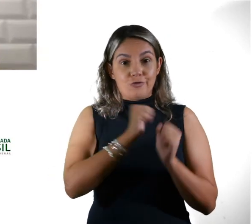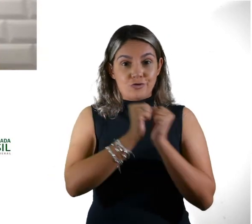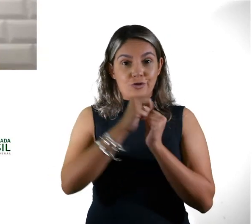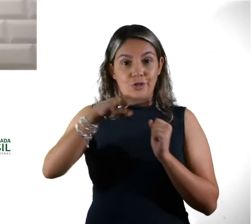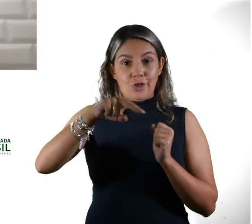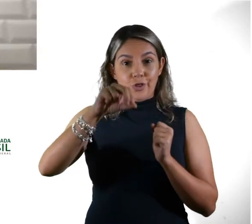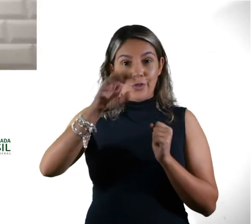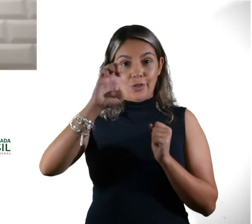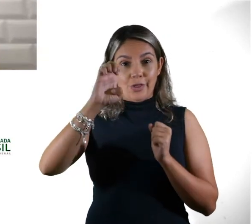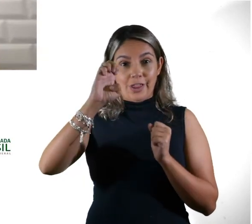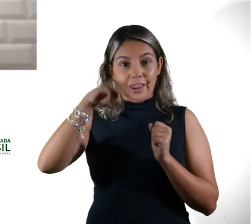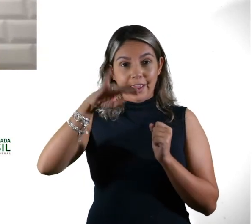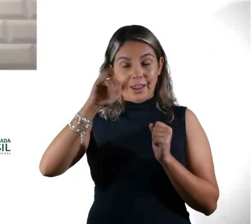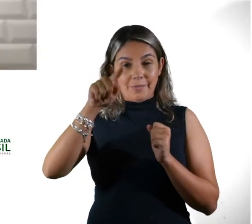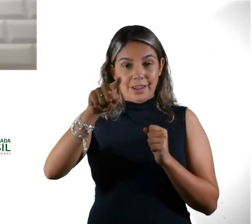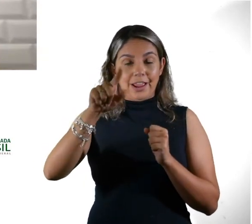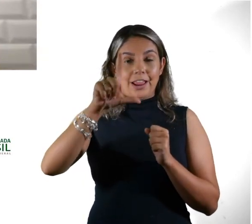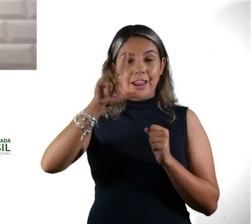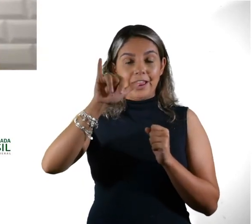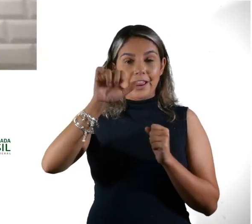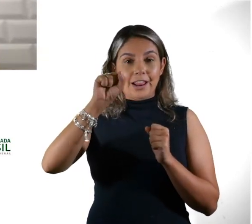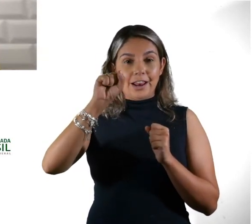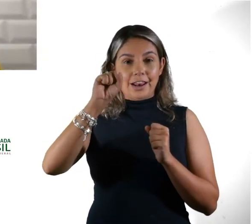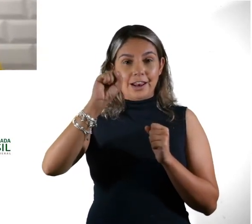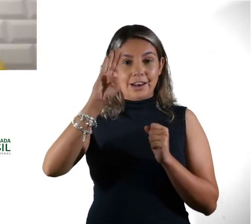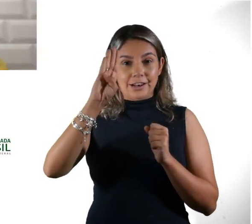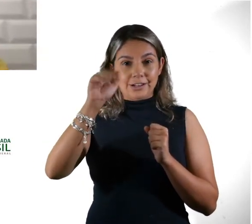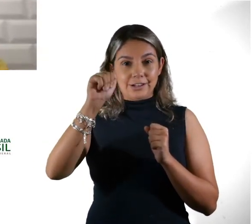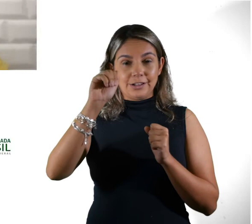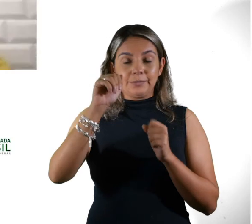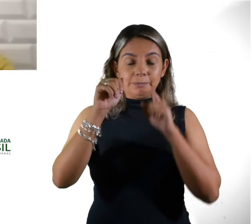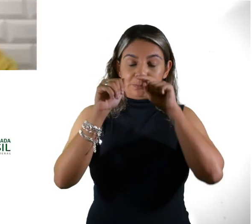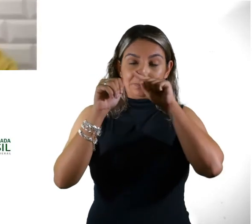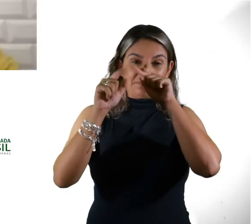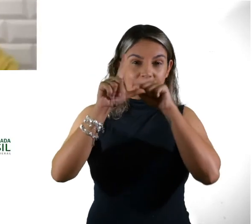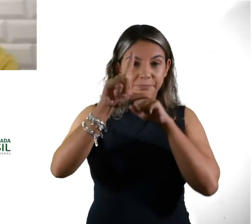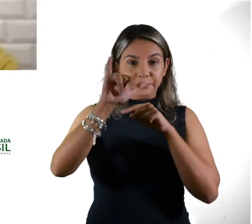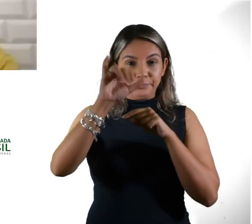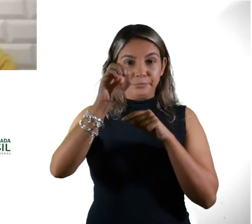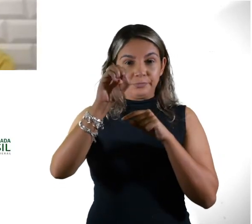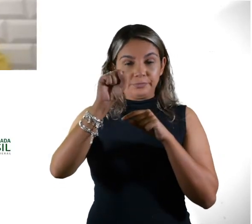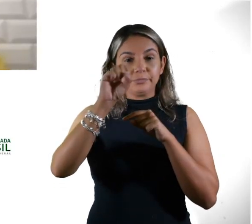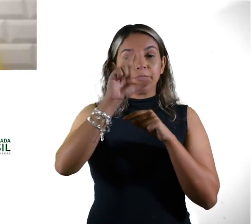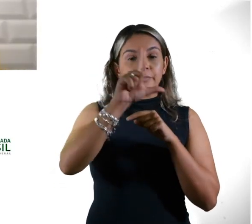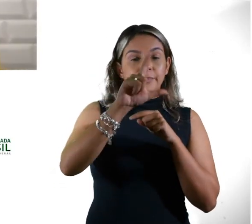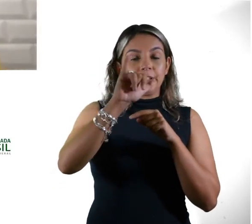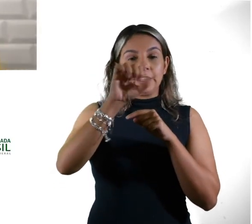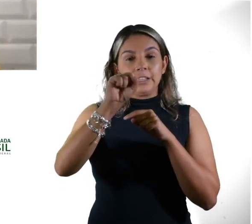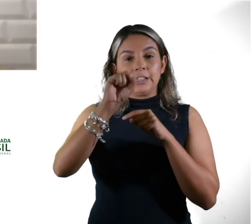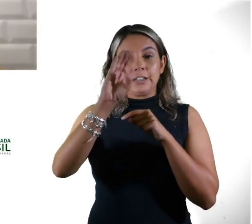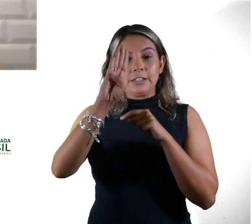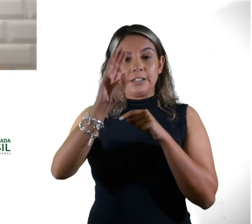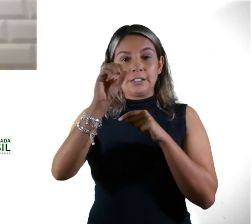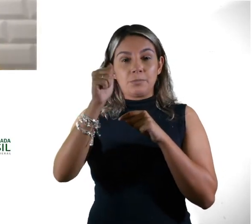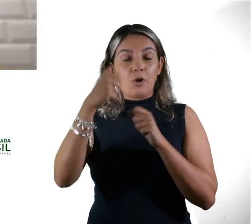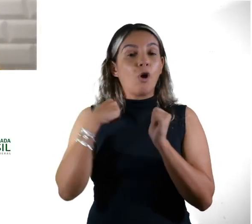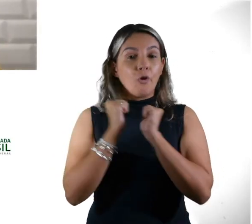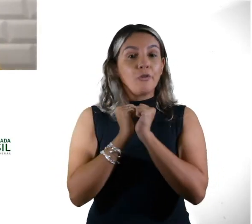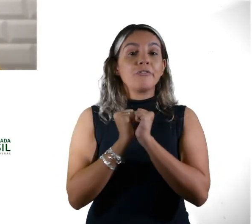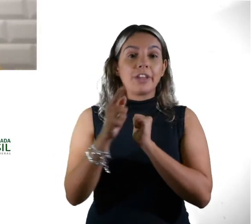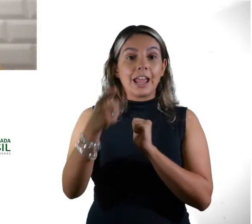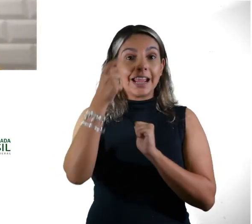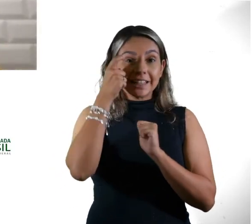em Lisboa, porque ela viveu, enfim, os últimos anos da vida dela em Lisboa, era jornalista da Lusa, e era uma